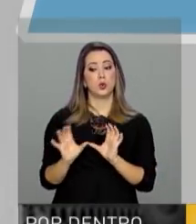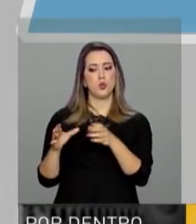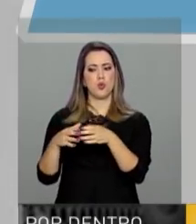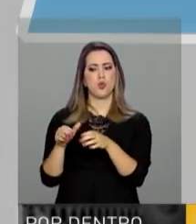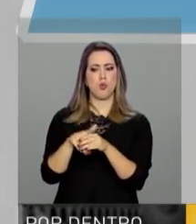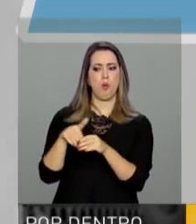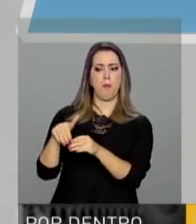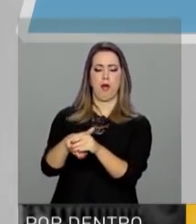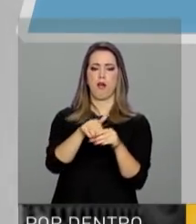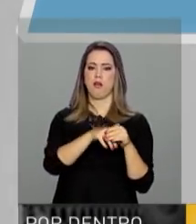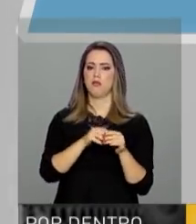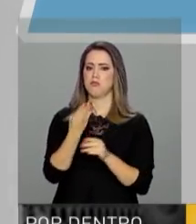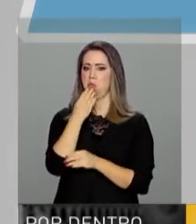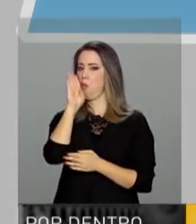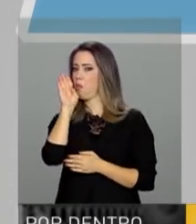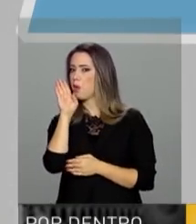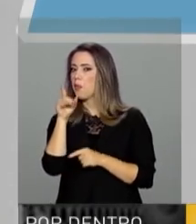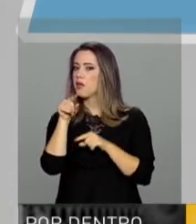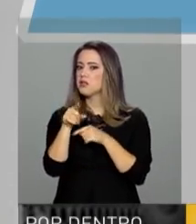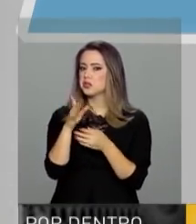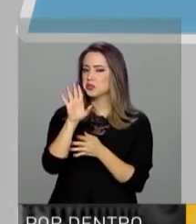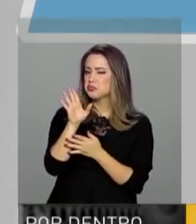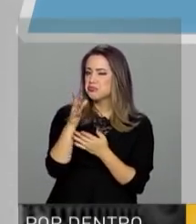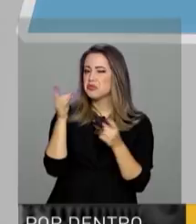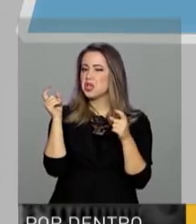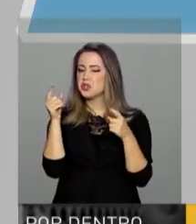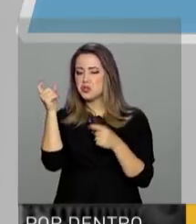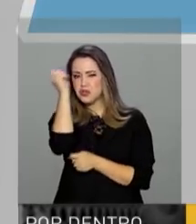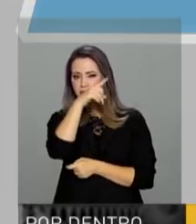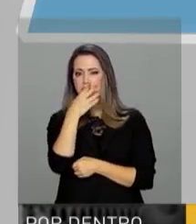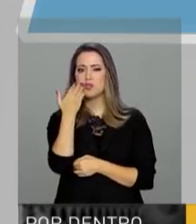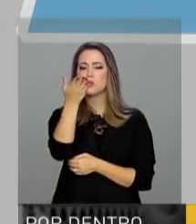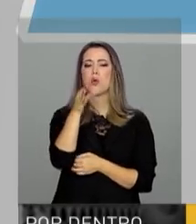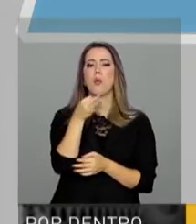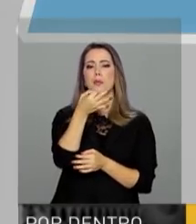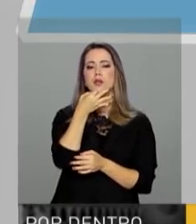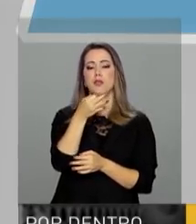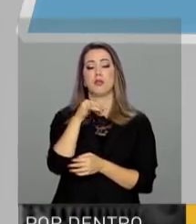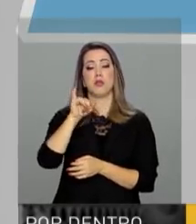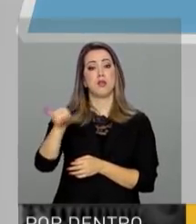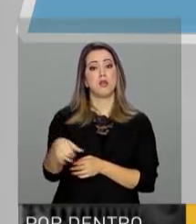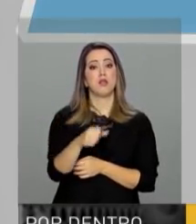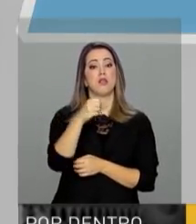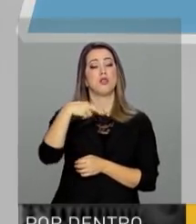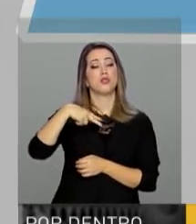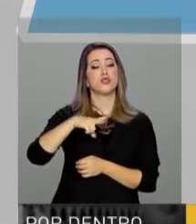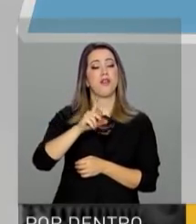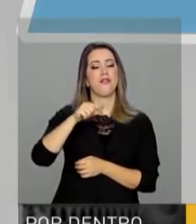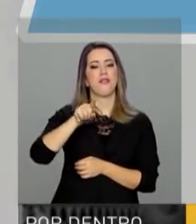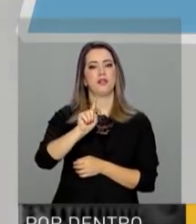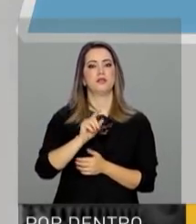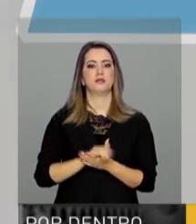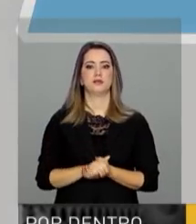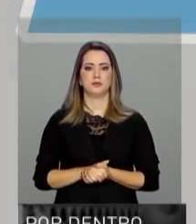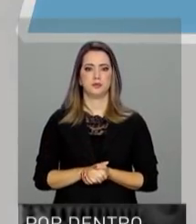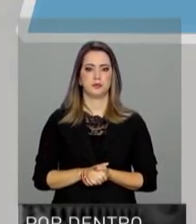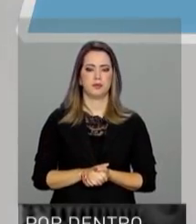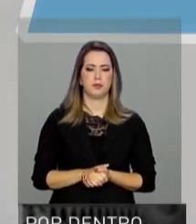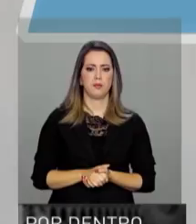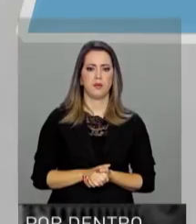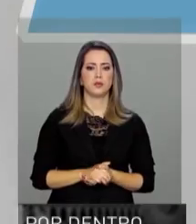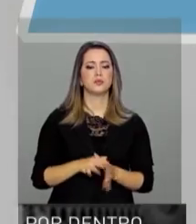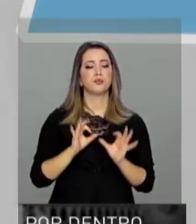partidariamente, num ano eleitoral, é meio complicado. O que você acha? Meu nome é Javan Valério, aqui de Brasília. Por favor.